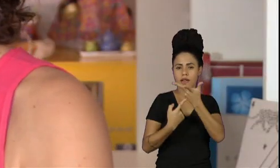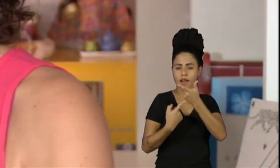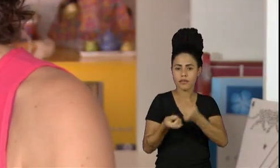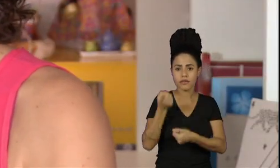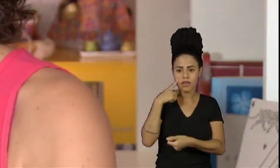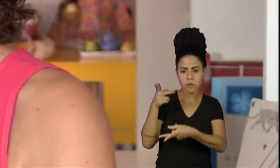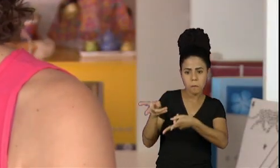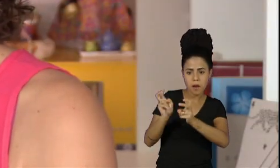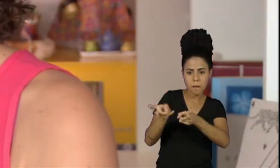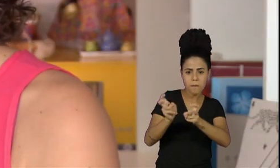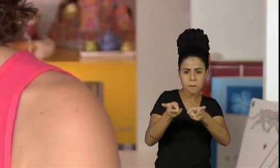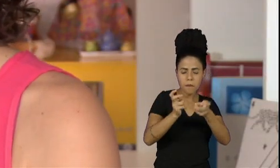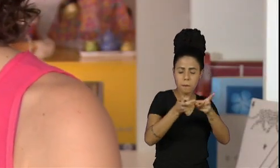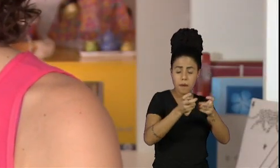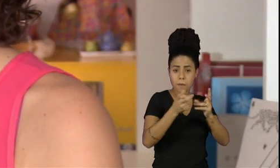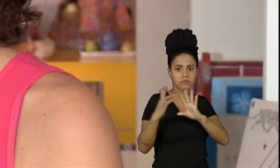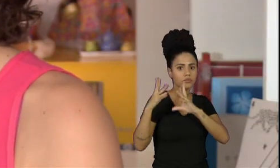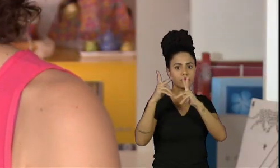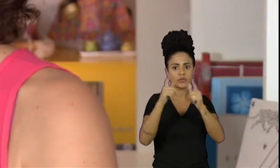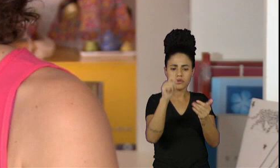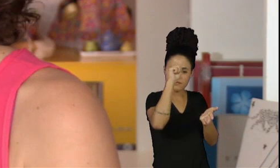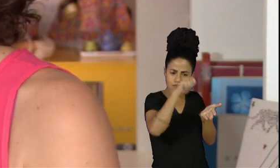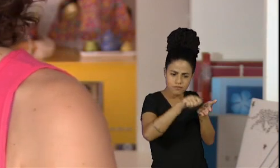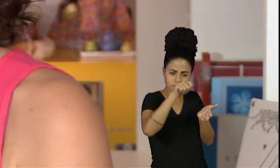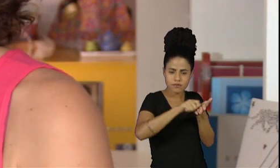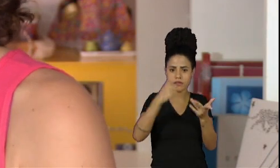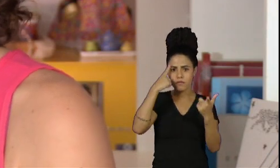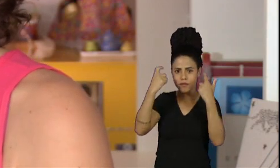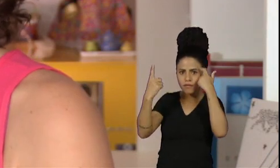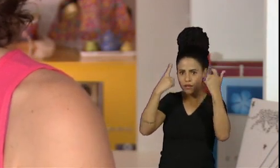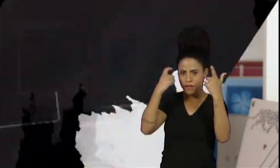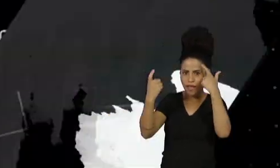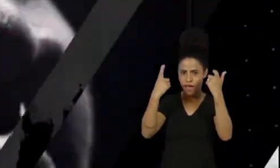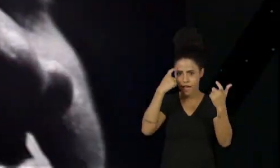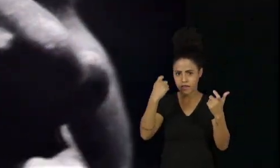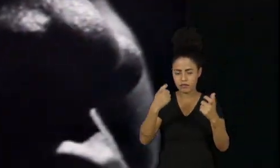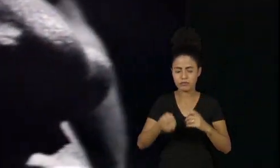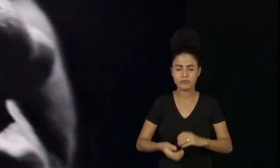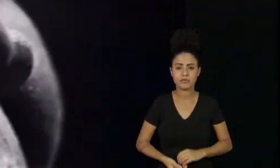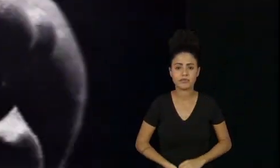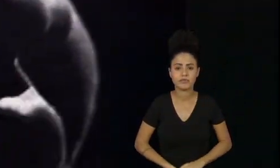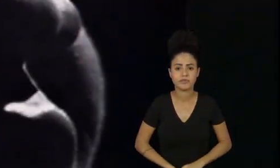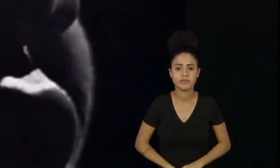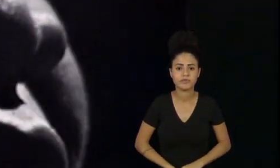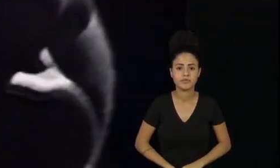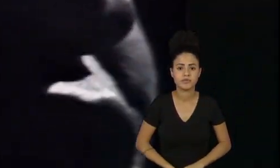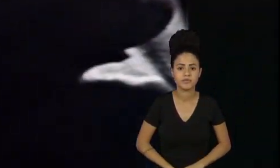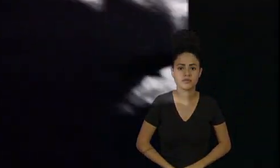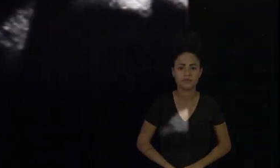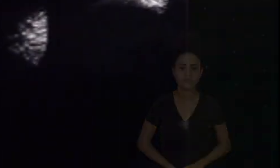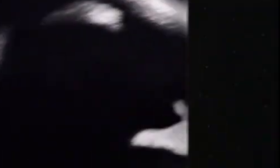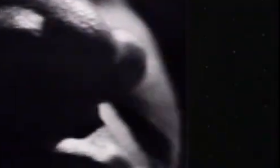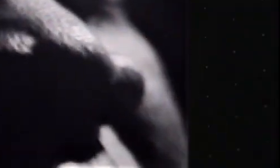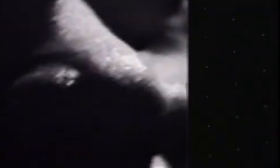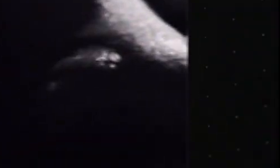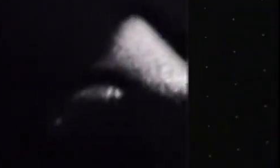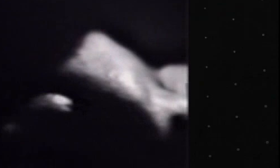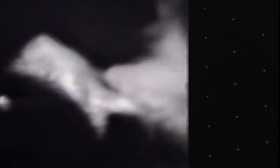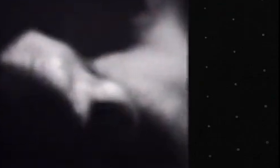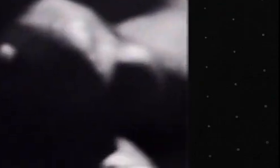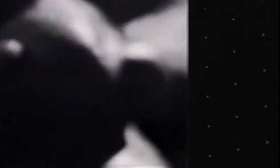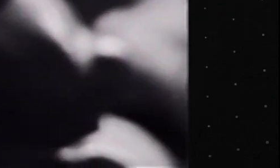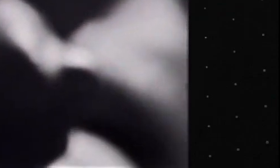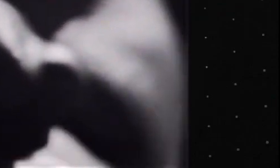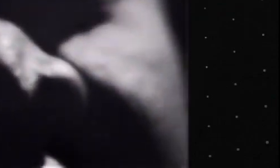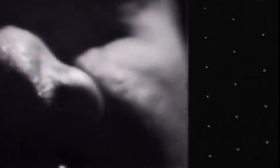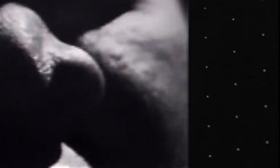mensagem com muita propriedade e isso chamou a atenção da censura, com certeza. Carcará é mamada, é valentão, é águia de